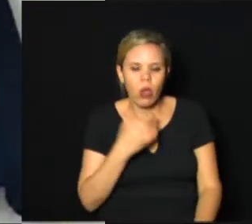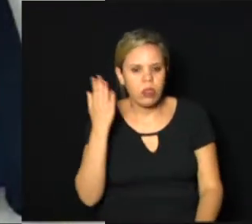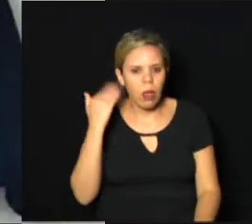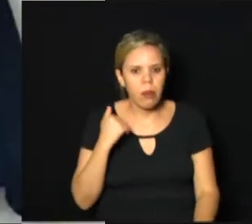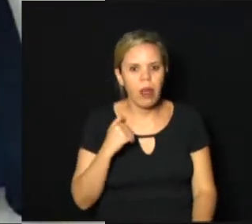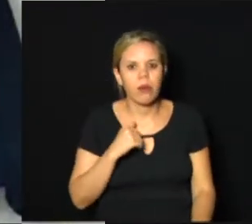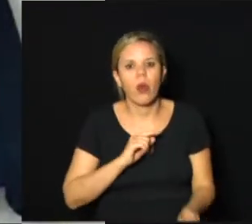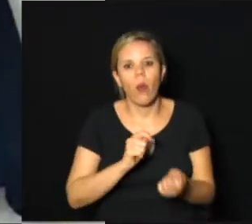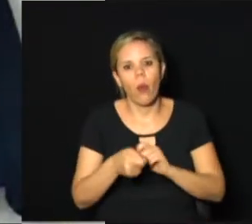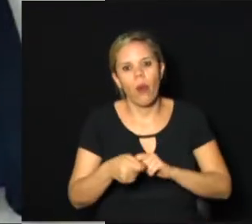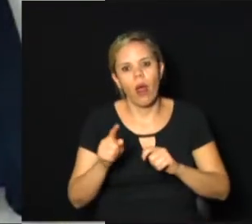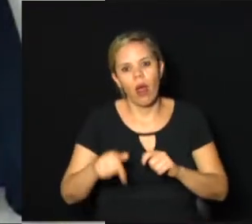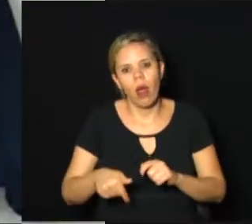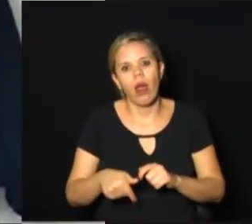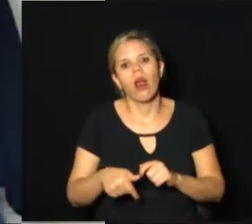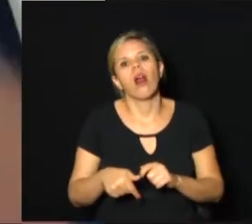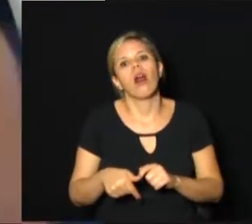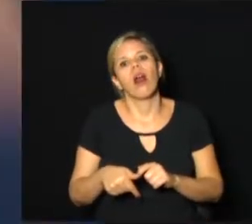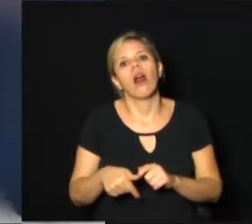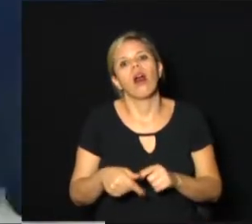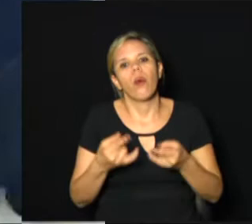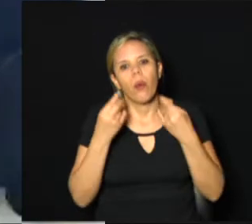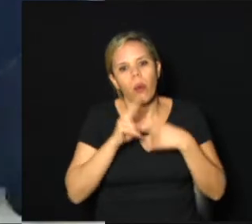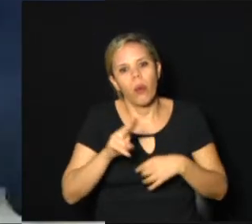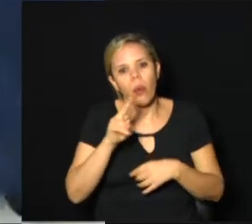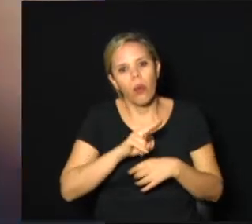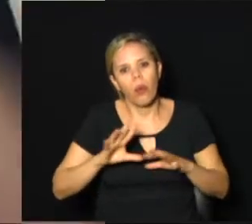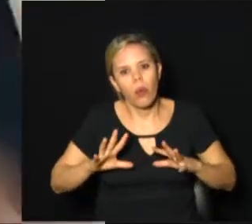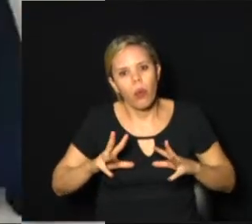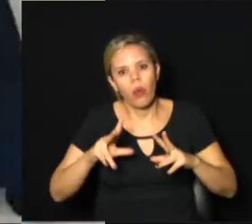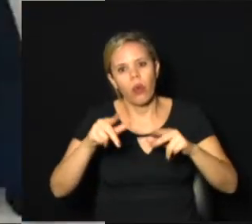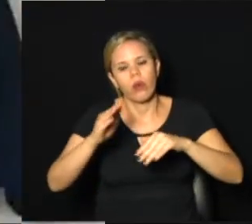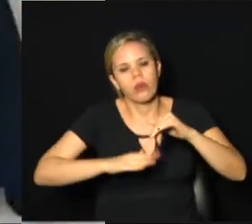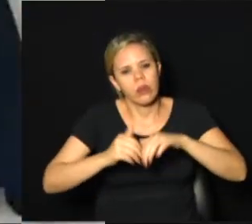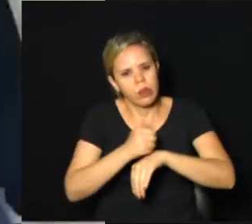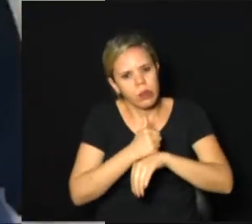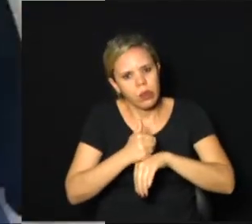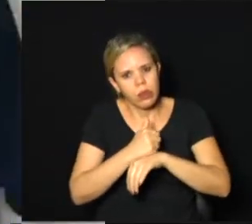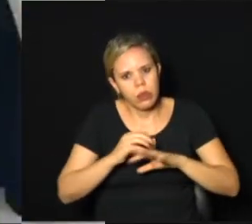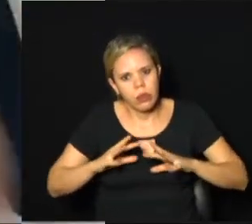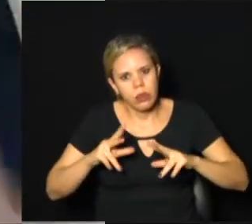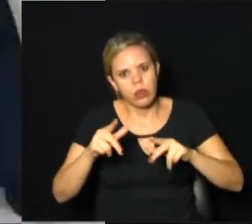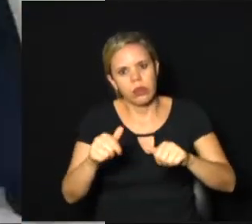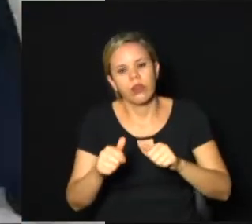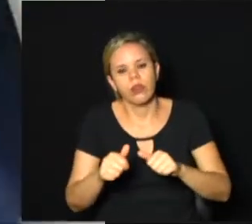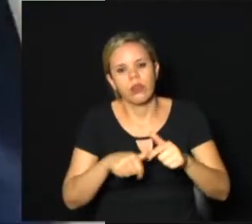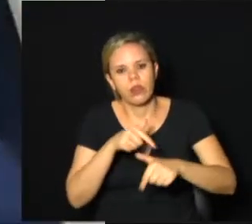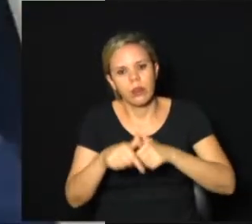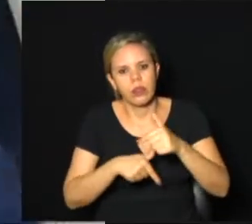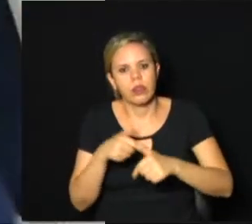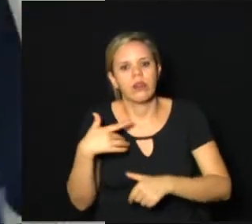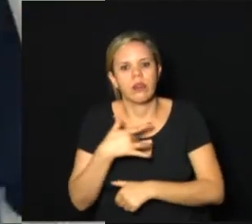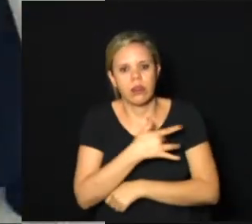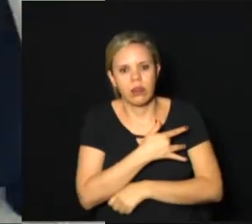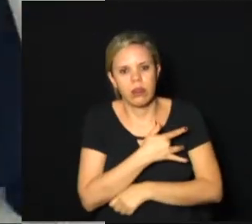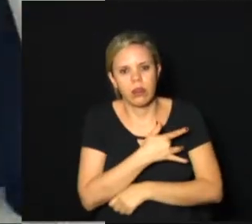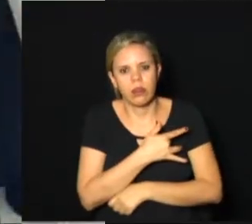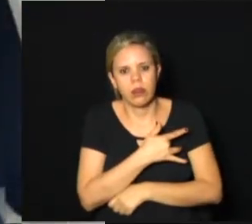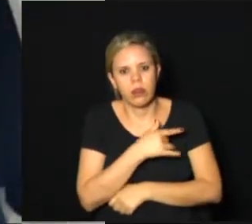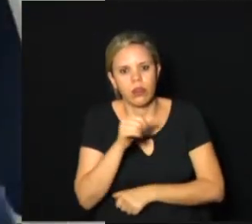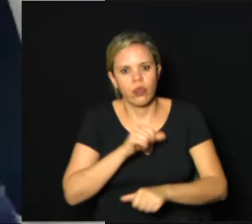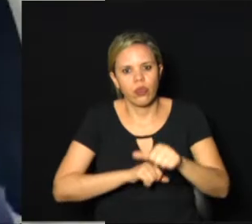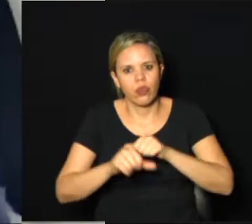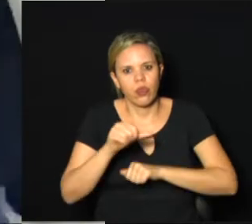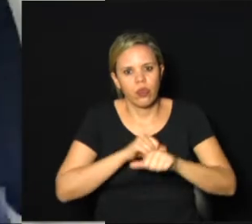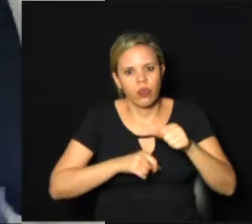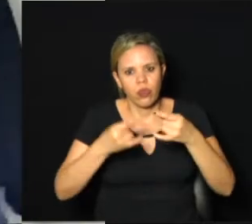que o adequado é a rede disponibilizar essas máscaras para todos os profissionais em todos os serviços de saúde, né? E trocar